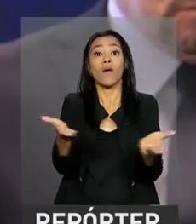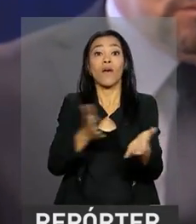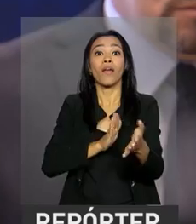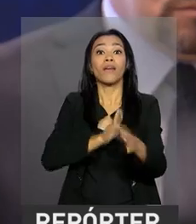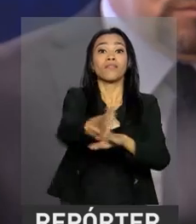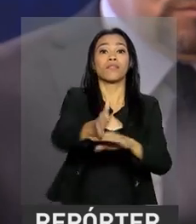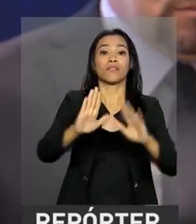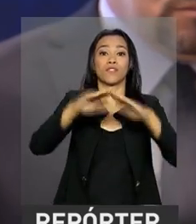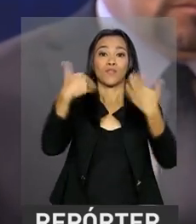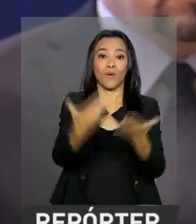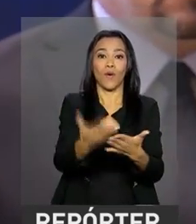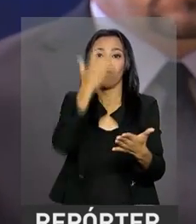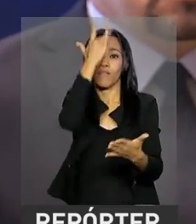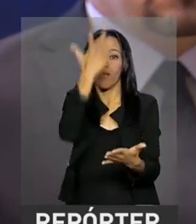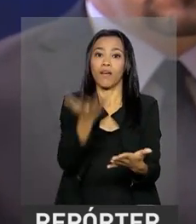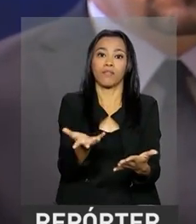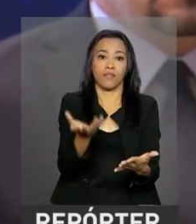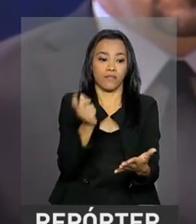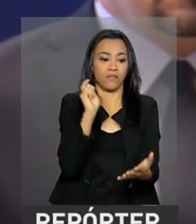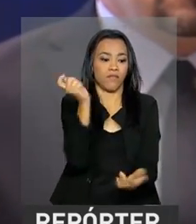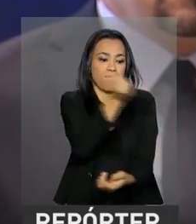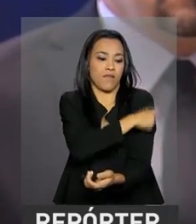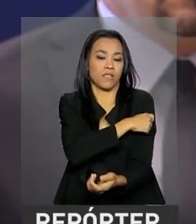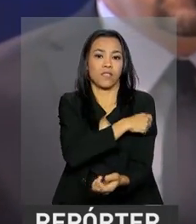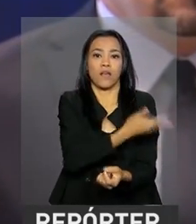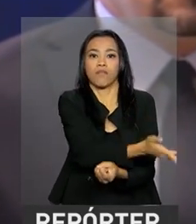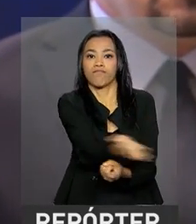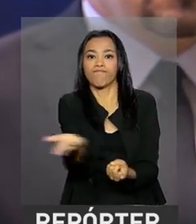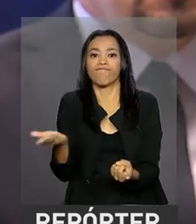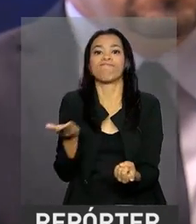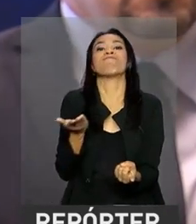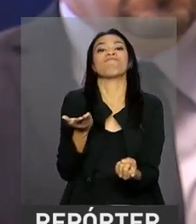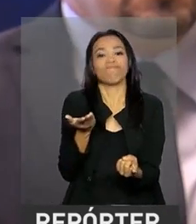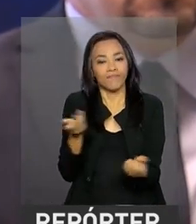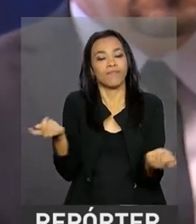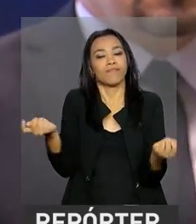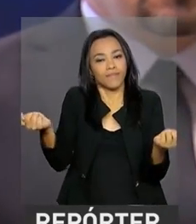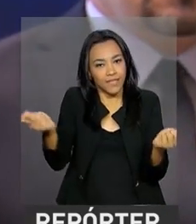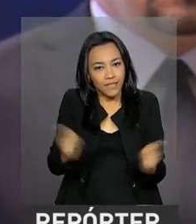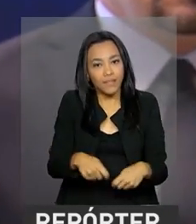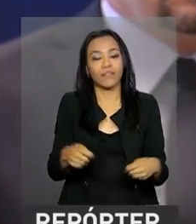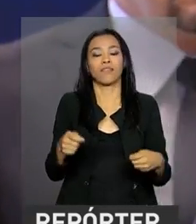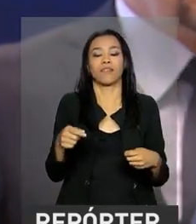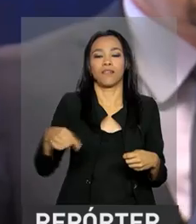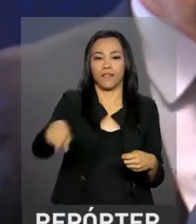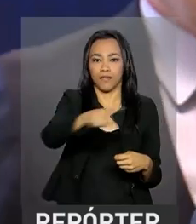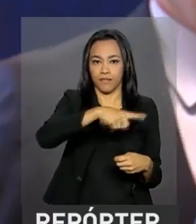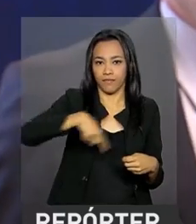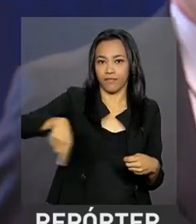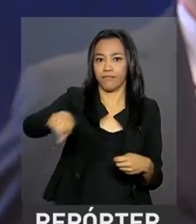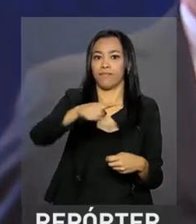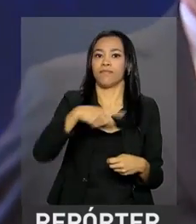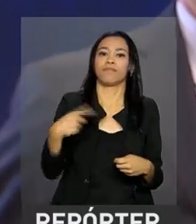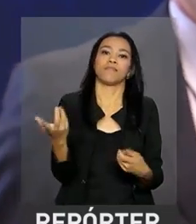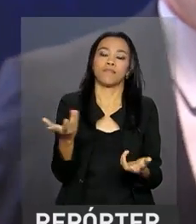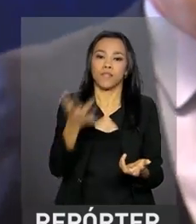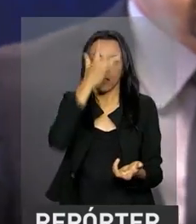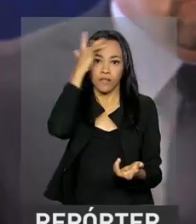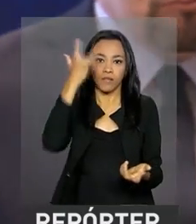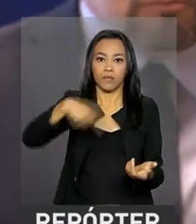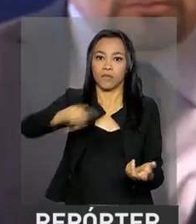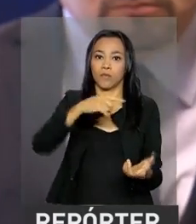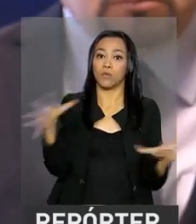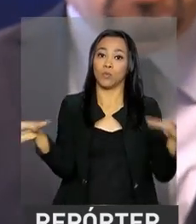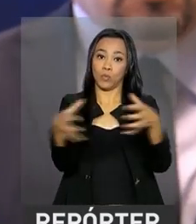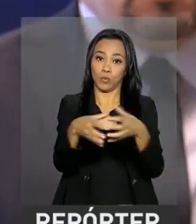escola isso facilitará muito a que essas vacinas de fato promovam a cobertura vacinal da população e a